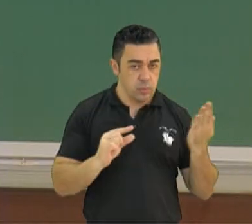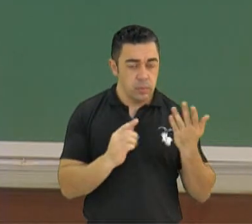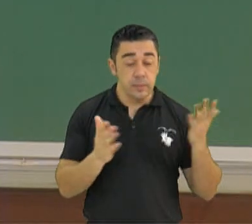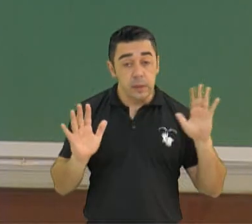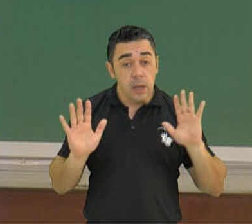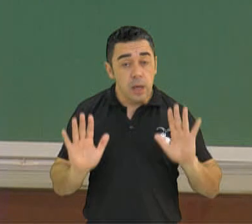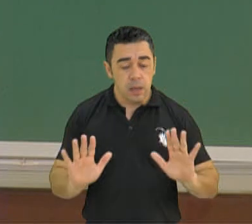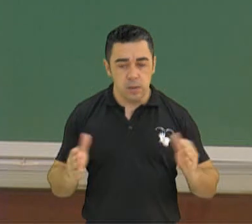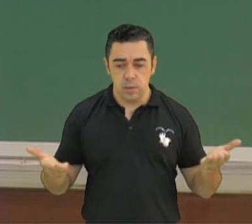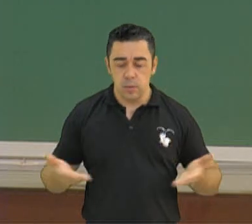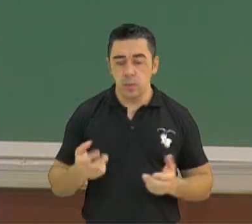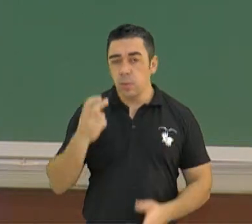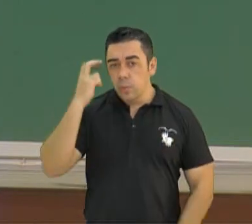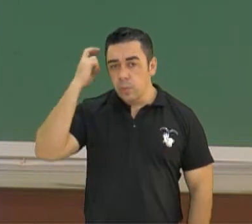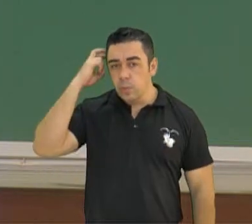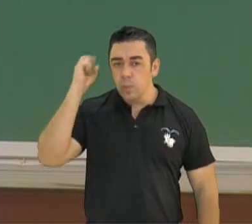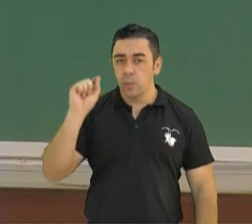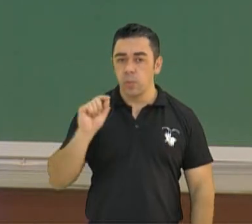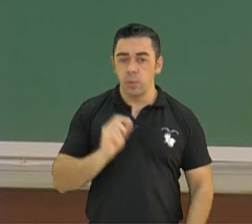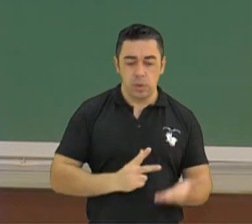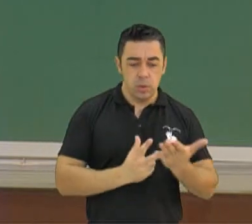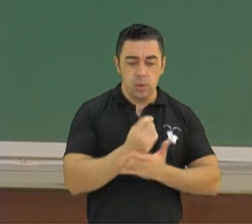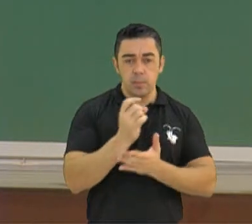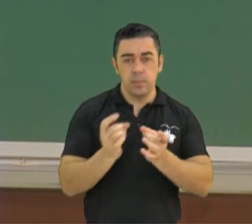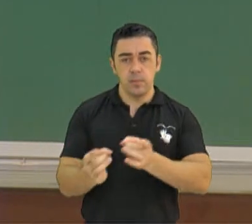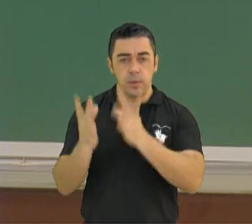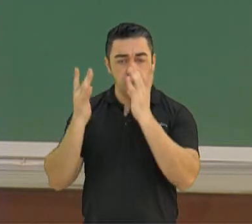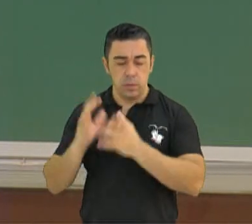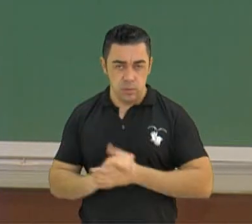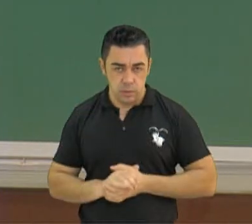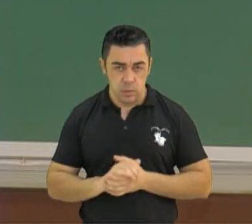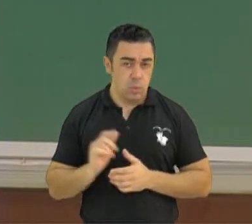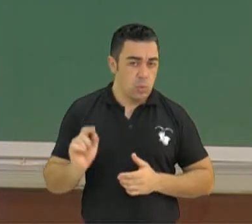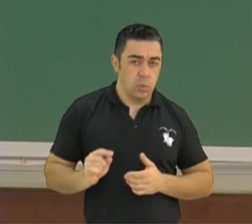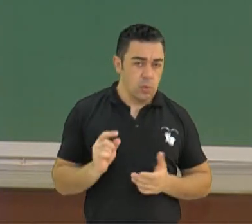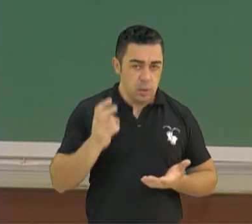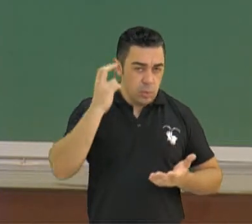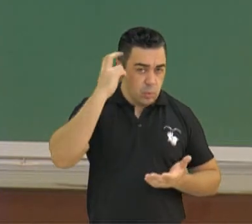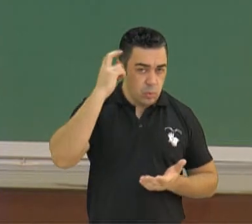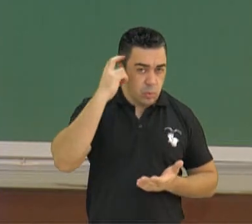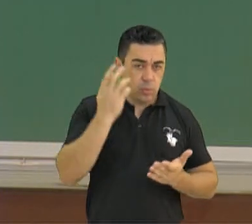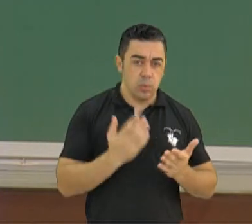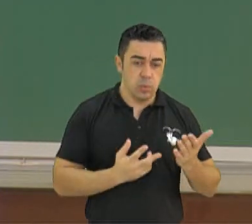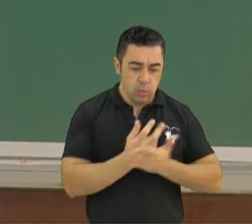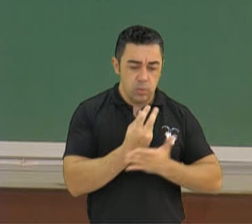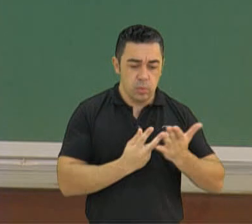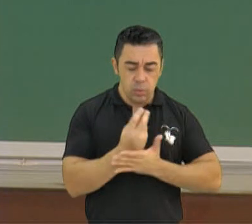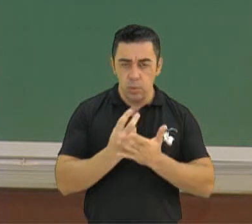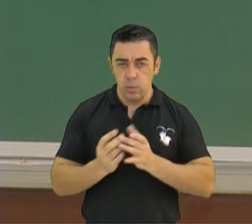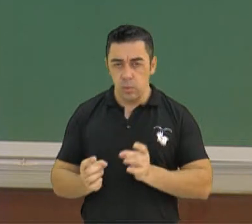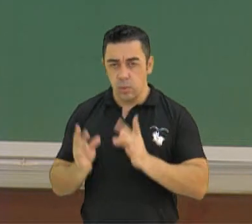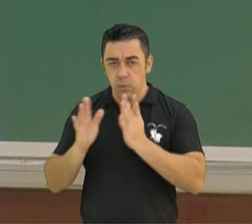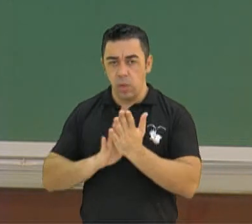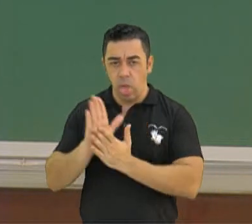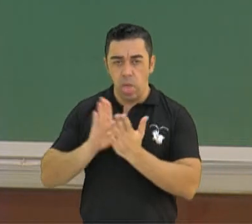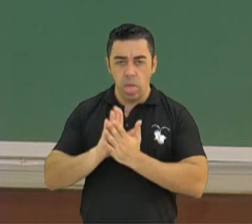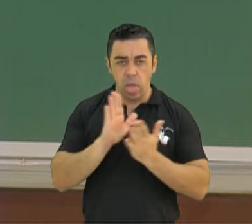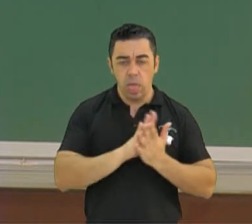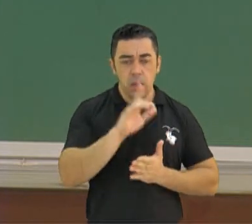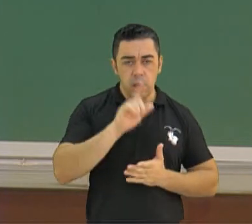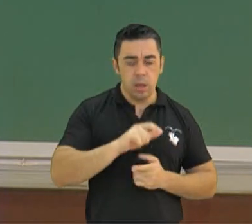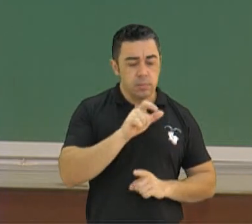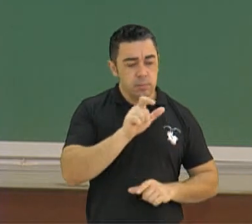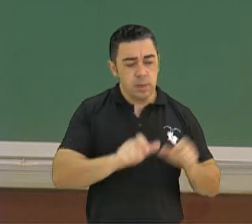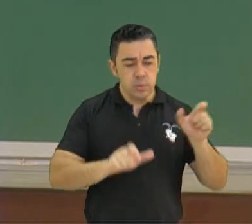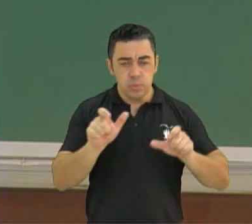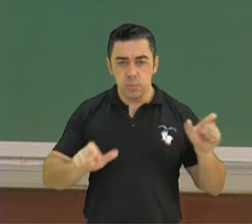essa cultura consumista. O que seria isso? A cultura consumista é o modo peculiar pelo qual os membros de uma sociedade